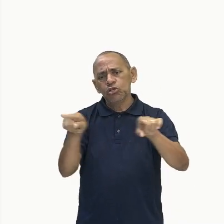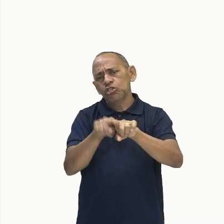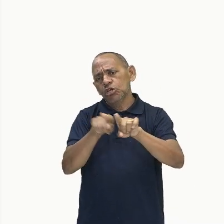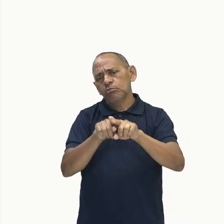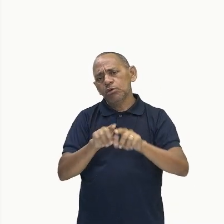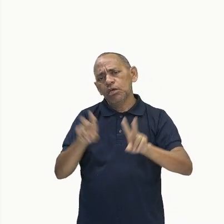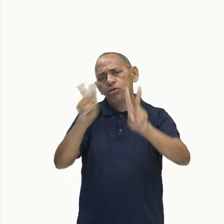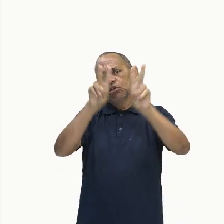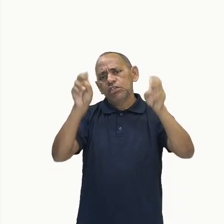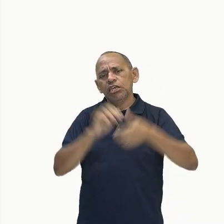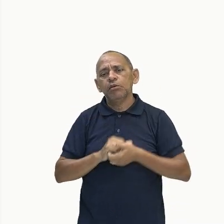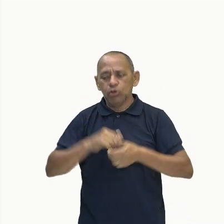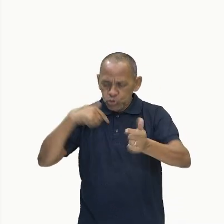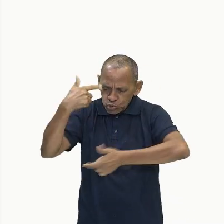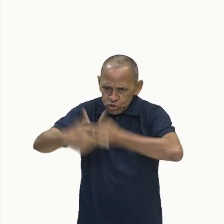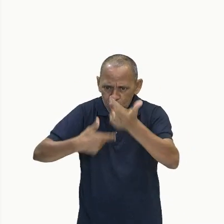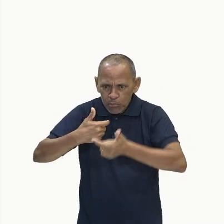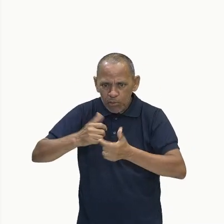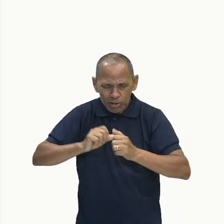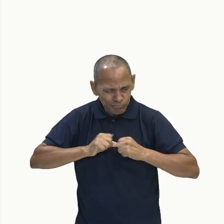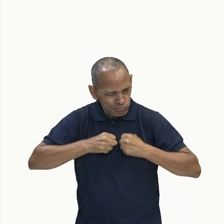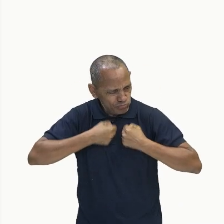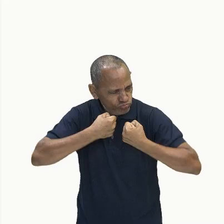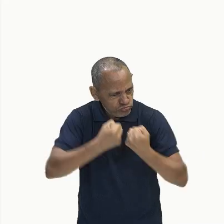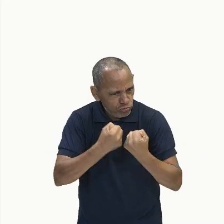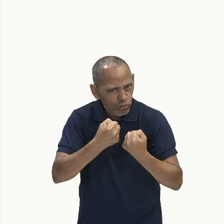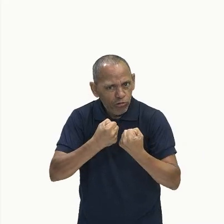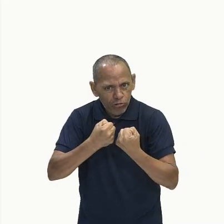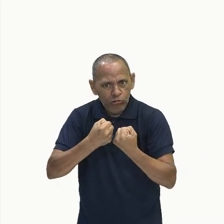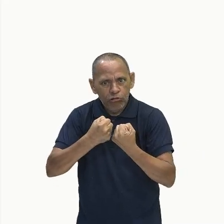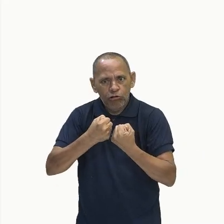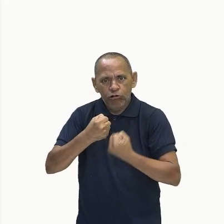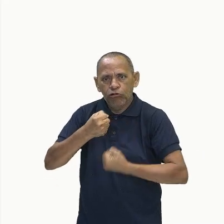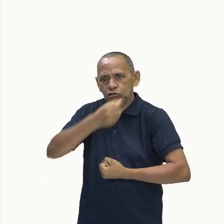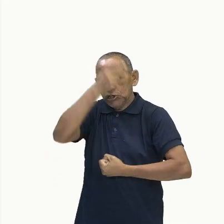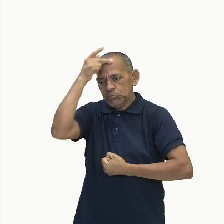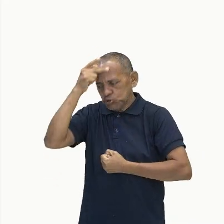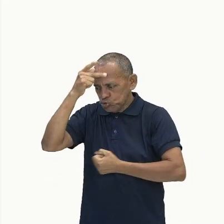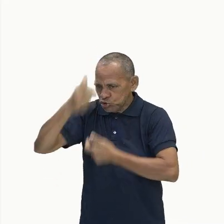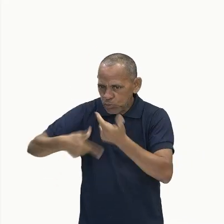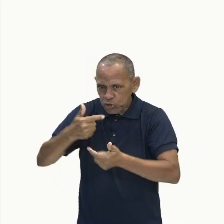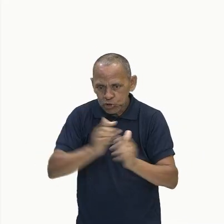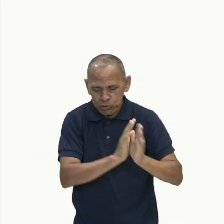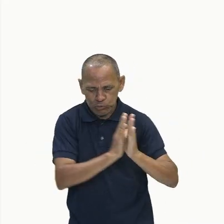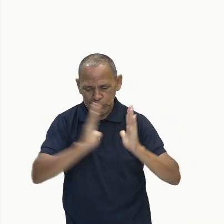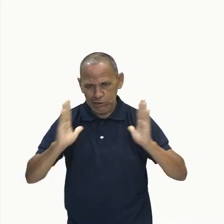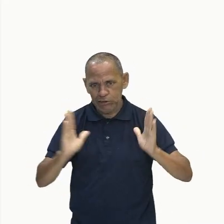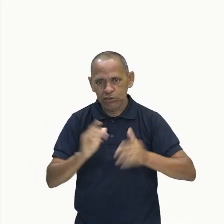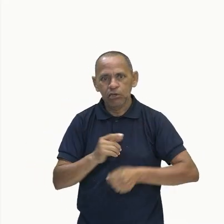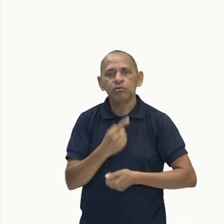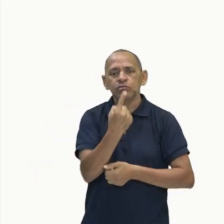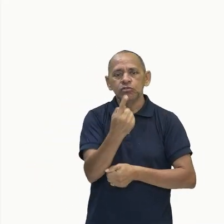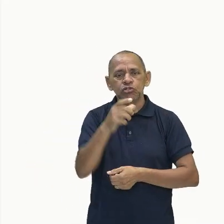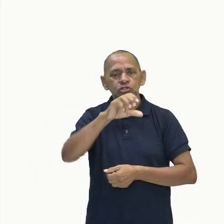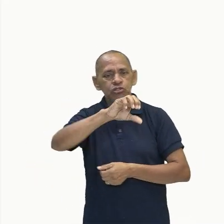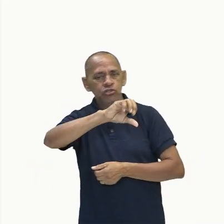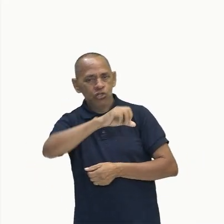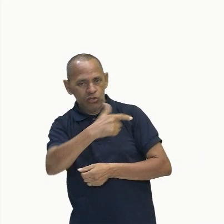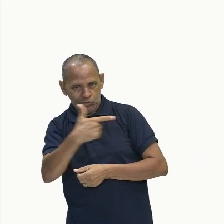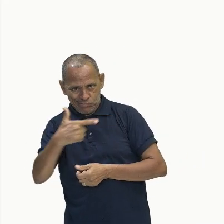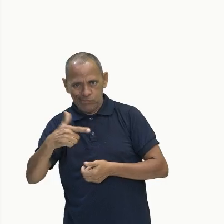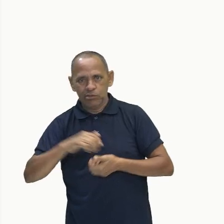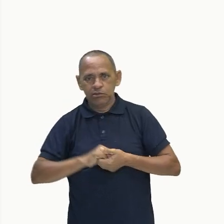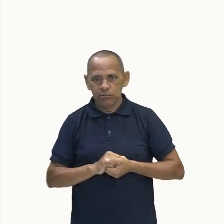do trabalho braçal. Nessa época aí, vamos lembrar, 1922, mais até do que nos dias atuais, existia